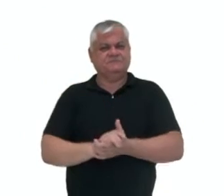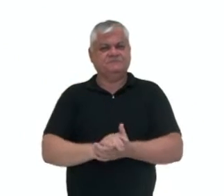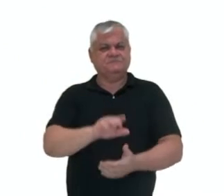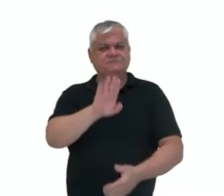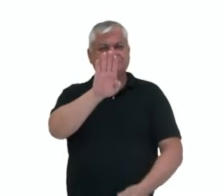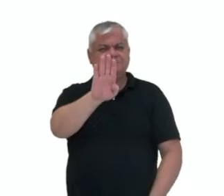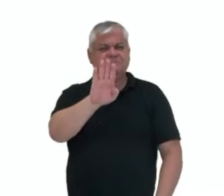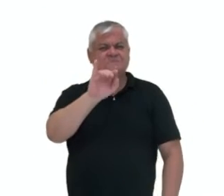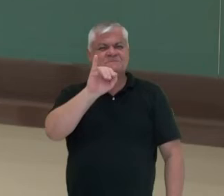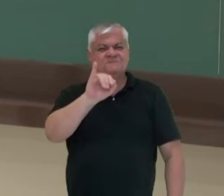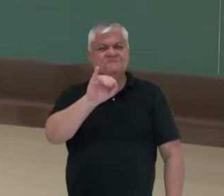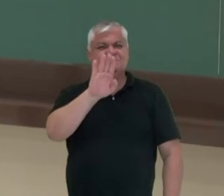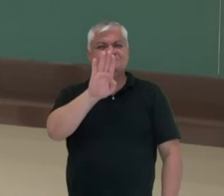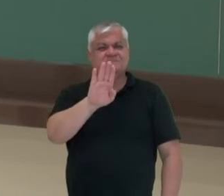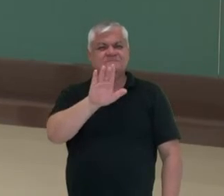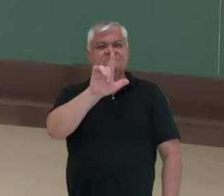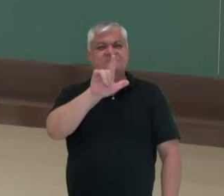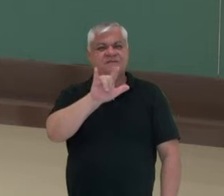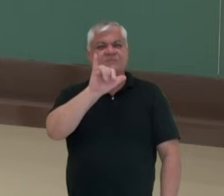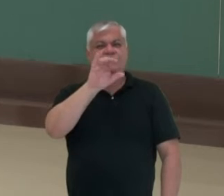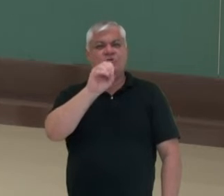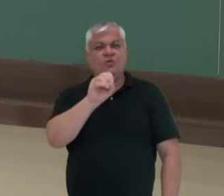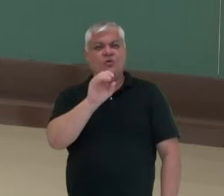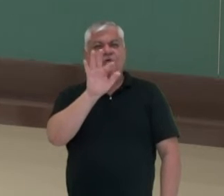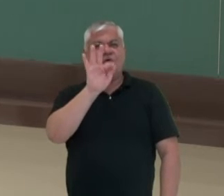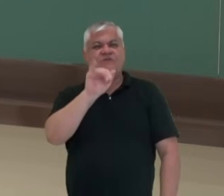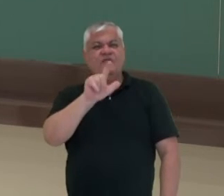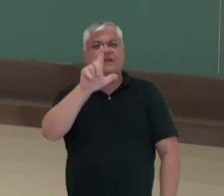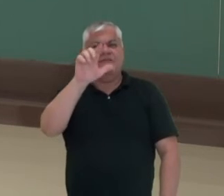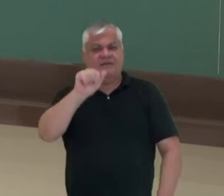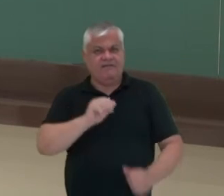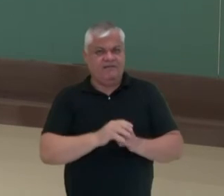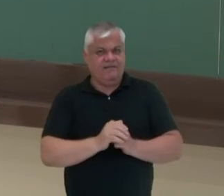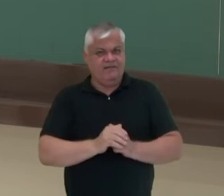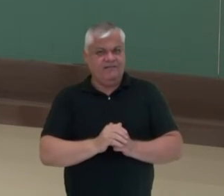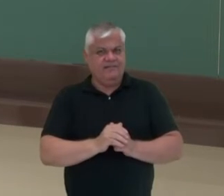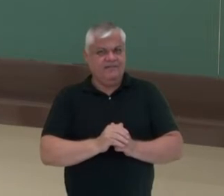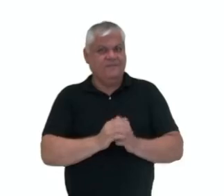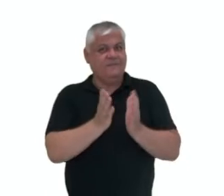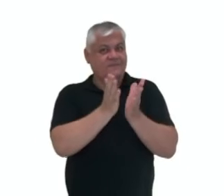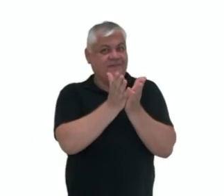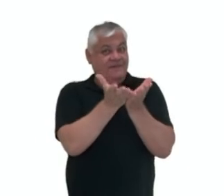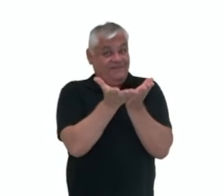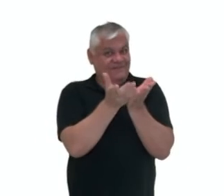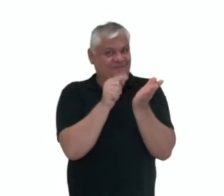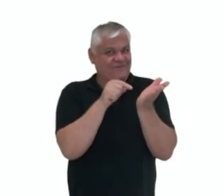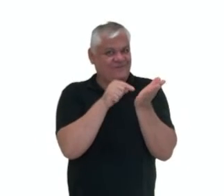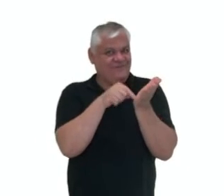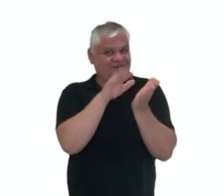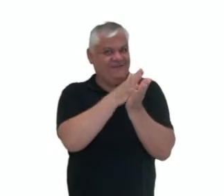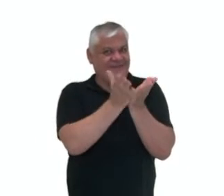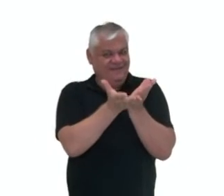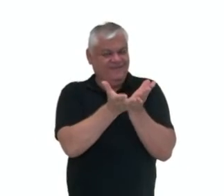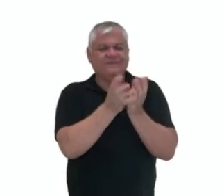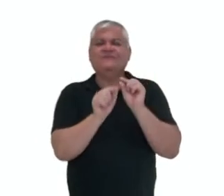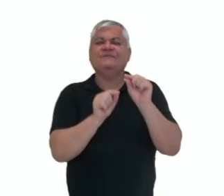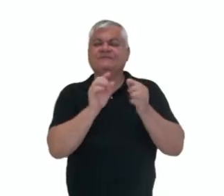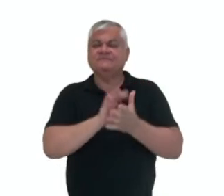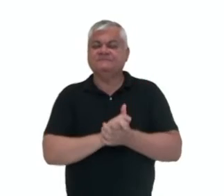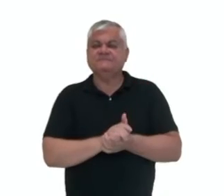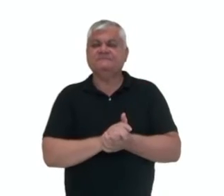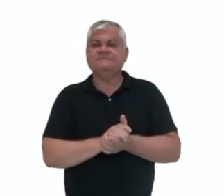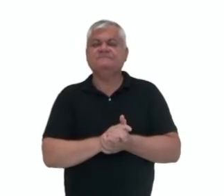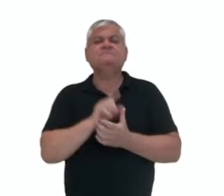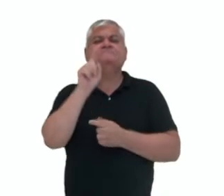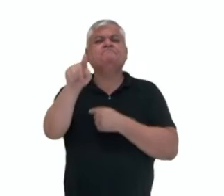Bibliofilia, já ouviu essa palavra? Vou dar uma dica, Bíblia é livro, tá bom? Questão A. Quais os efeitos